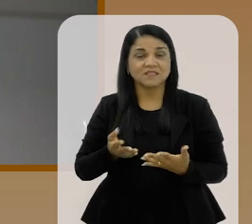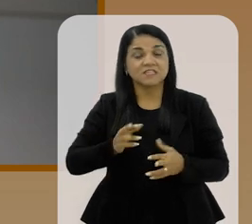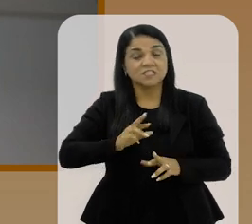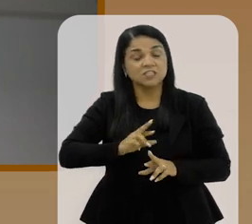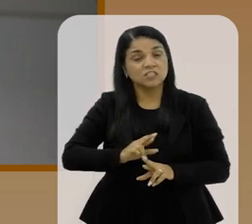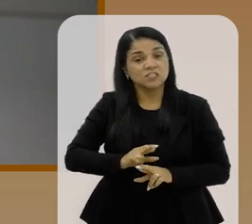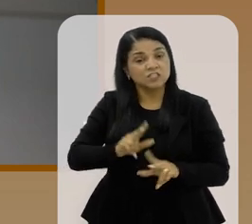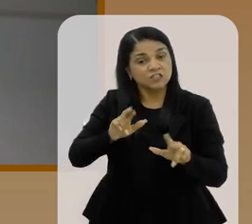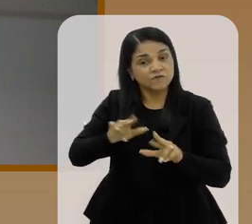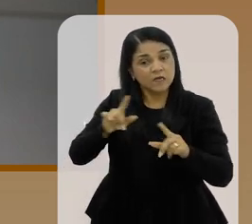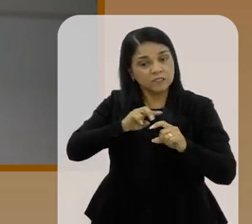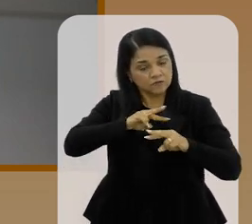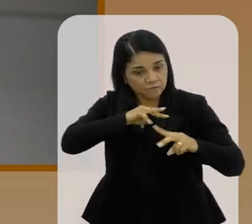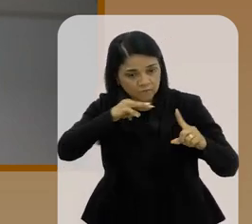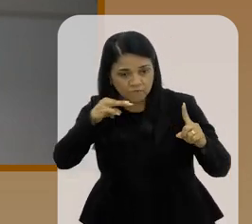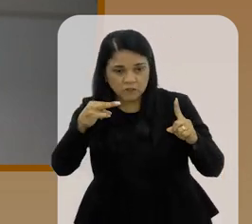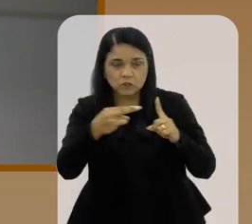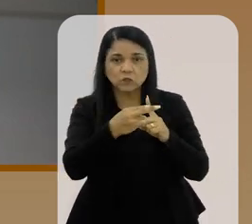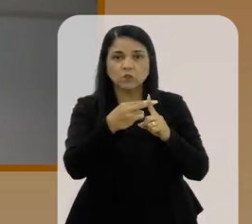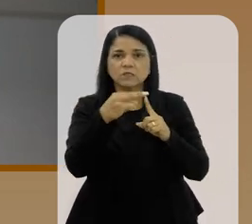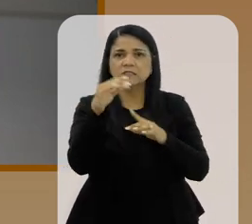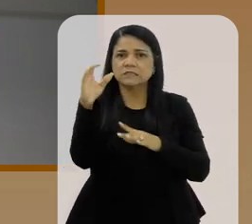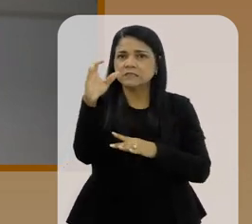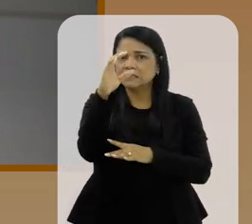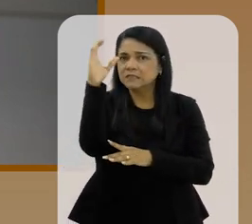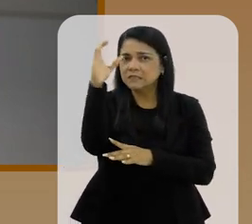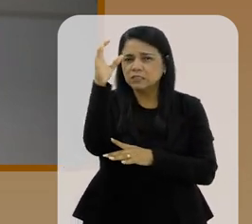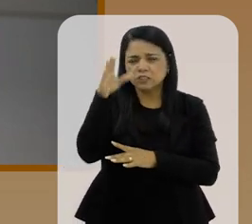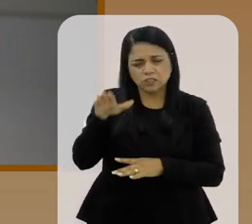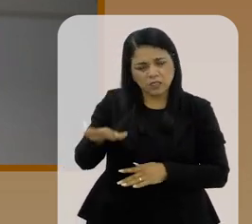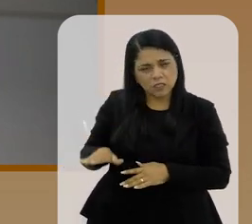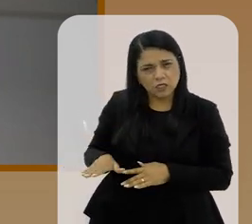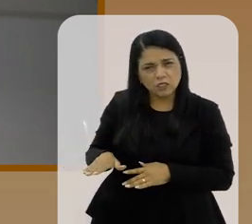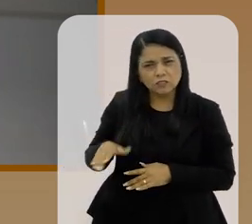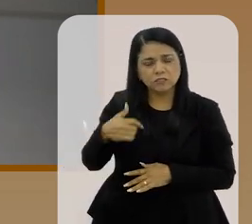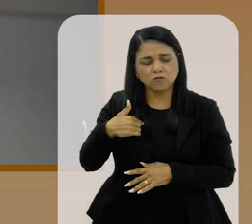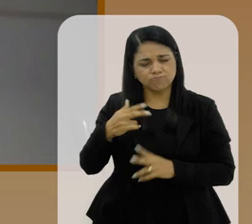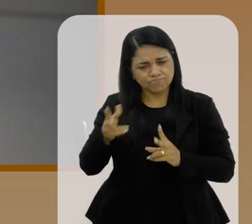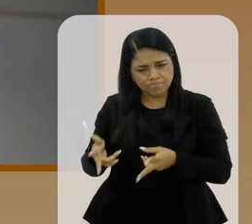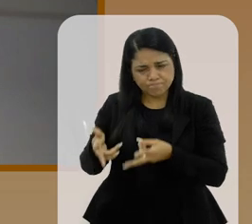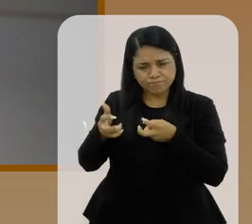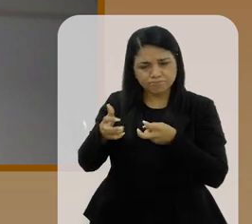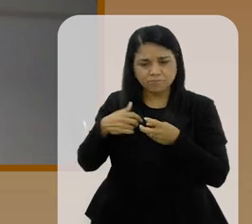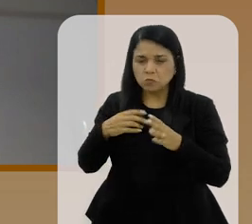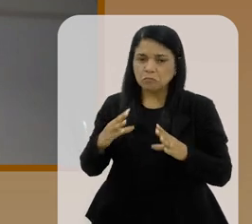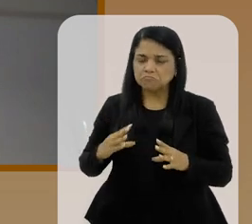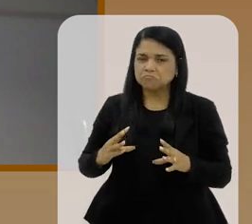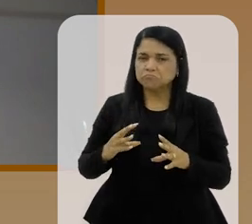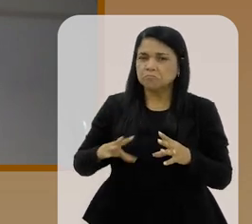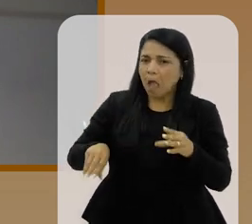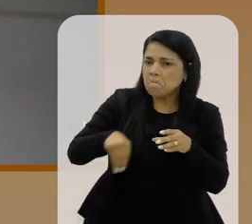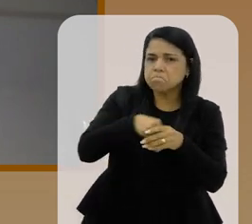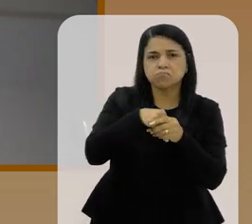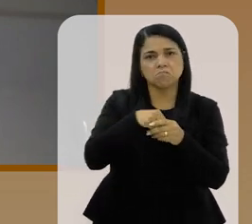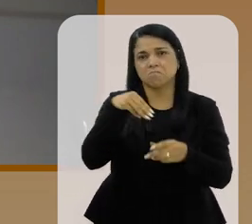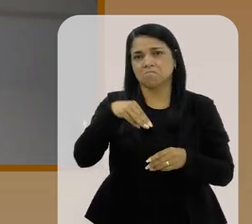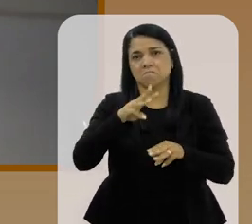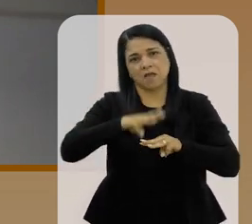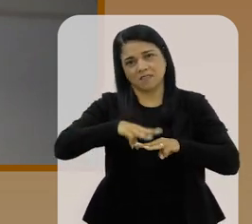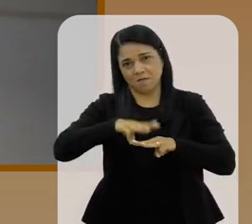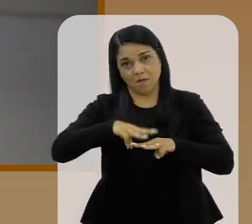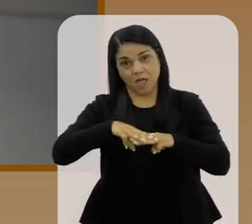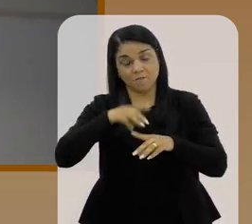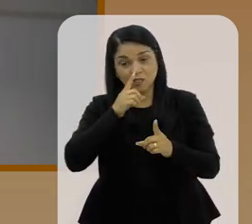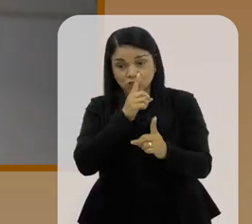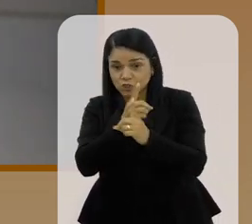Entre as diferentes visões de cientistas que eu tinha como criança, não incluía a visão de matemático, porque a minha noção